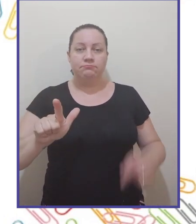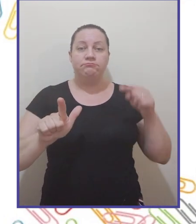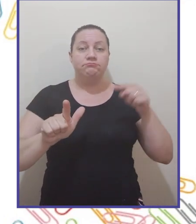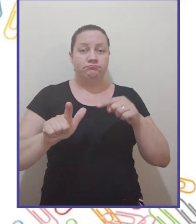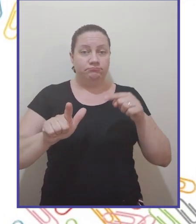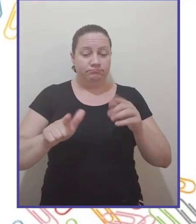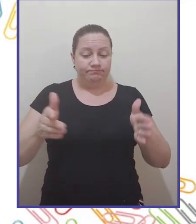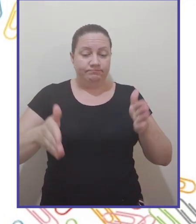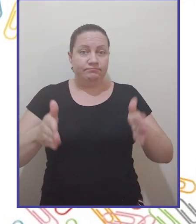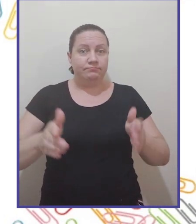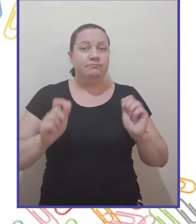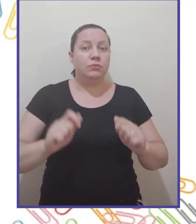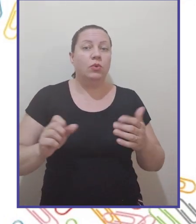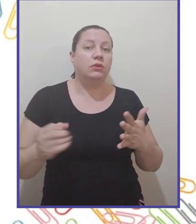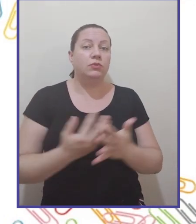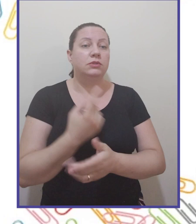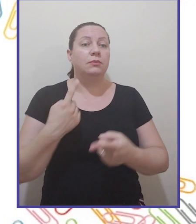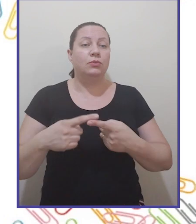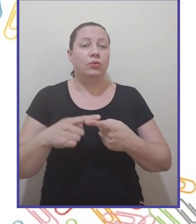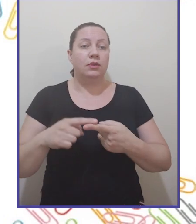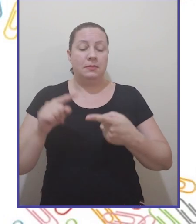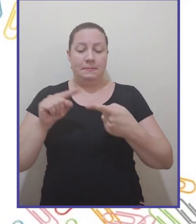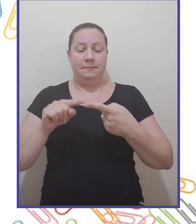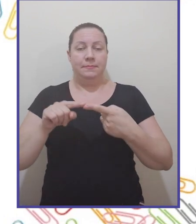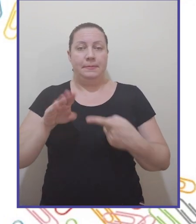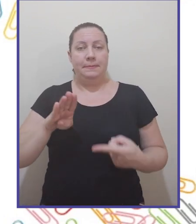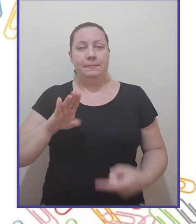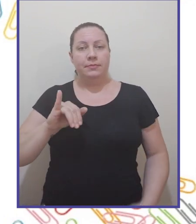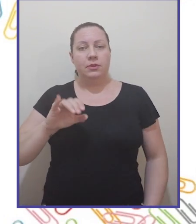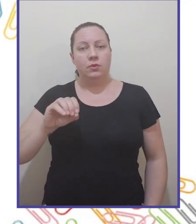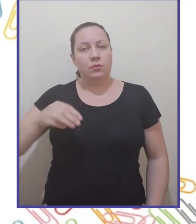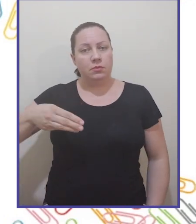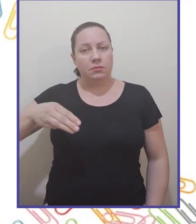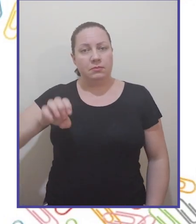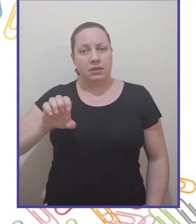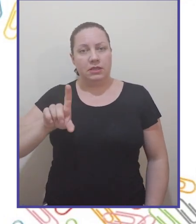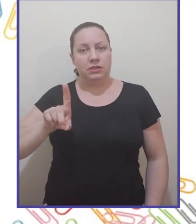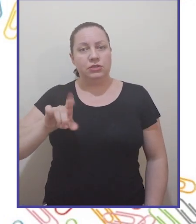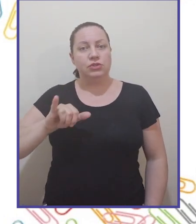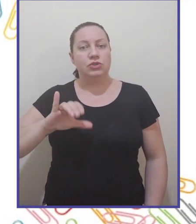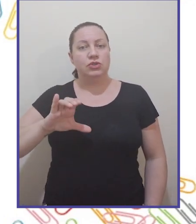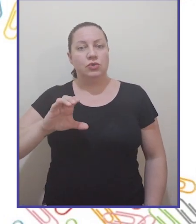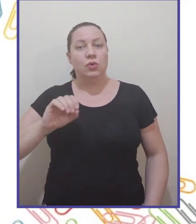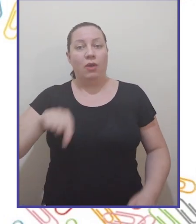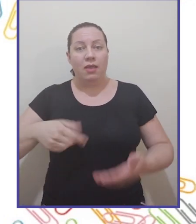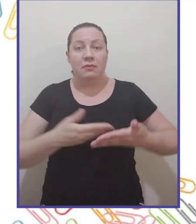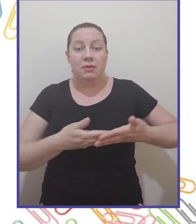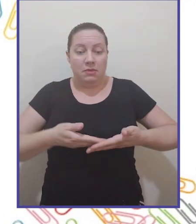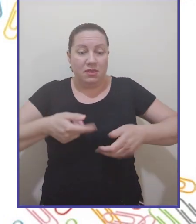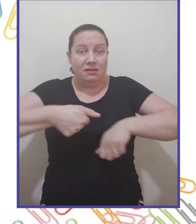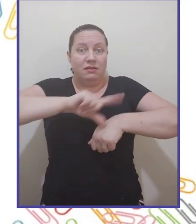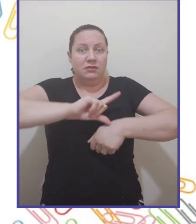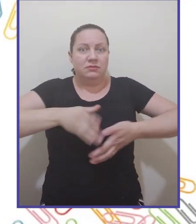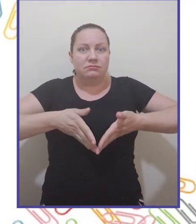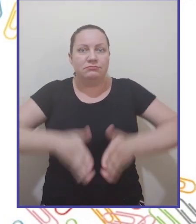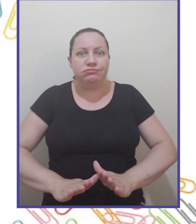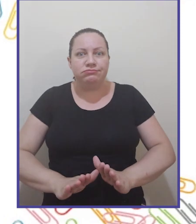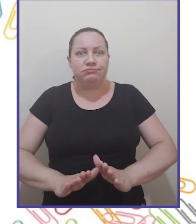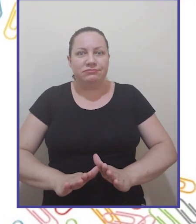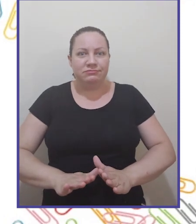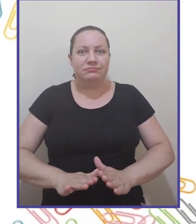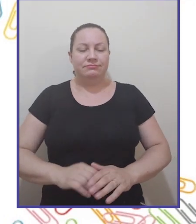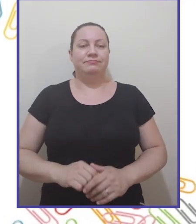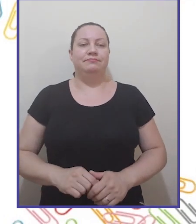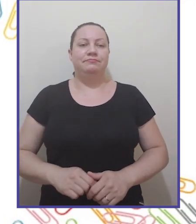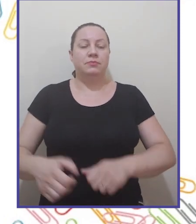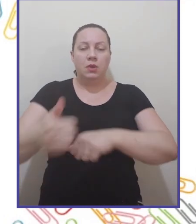causada neste período pelos fatores biomédicos, que é a prematuridade, as